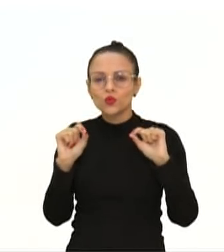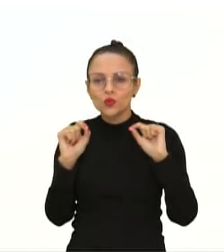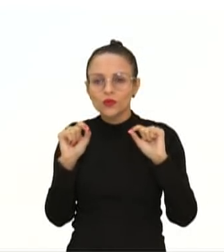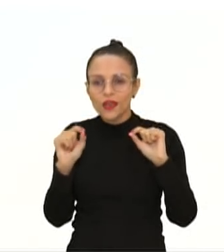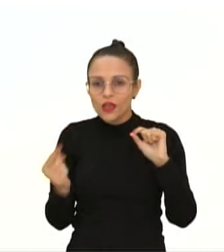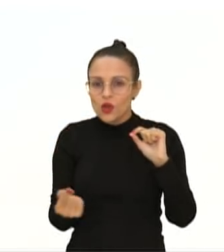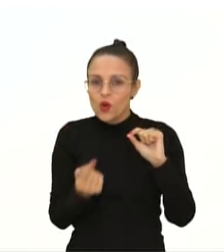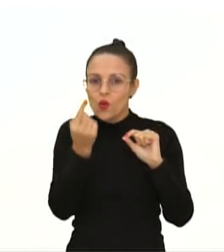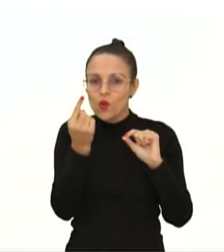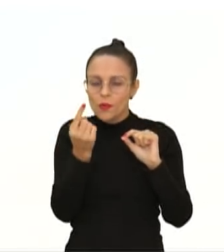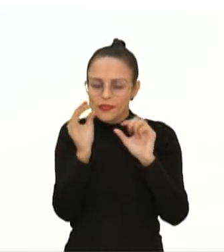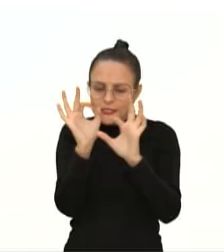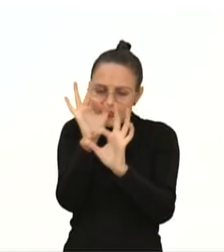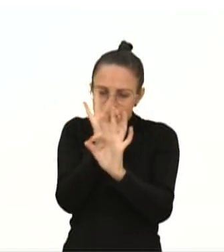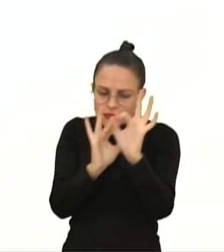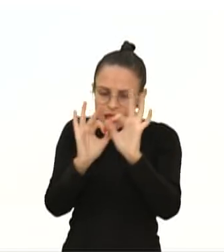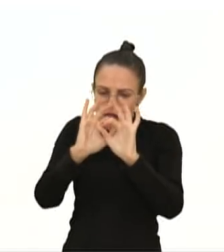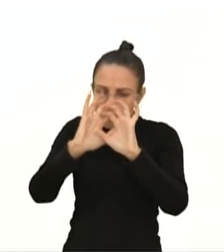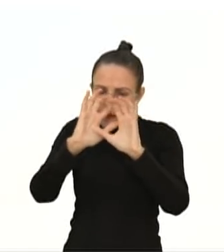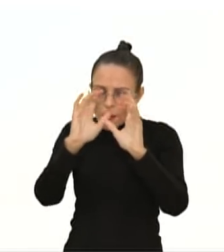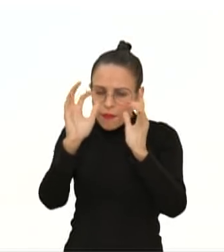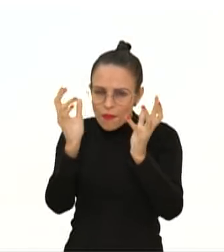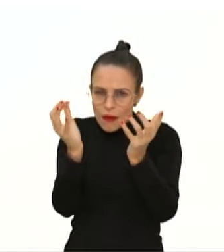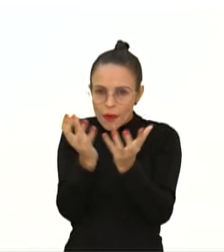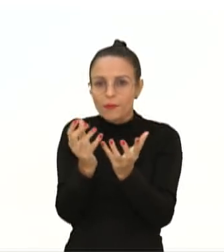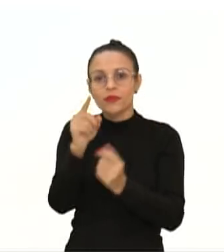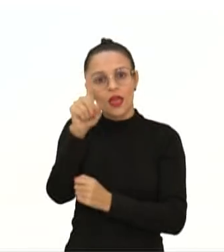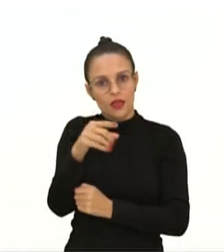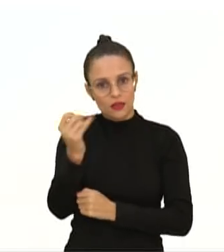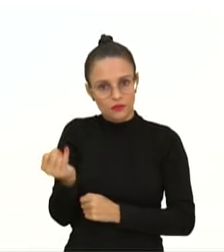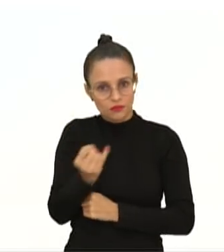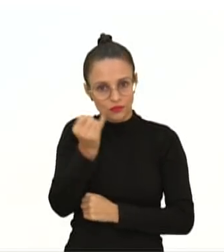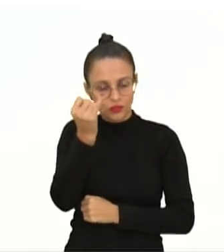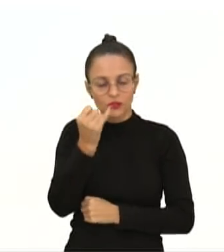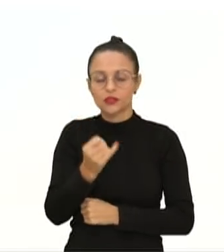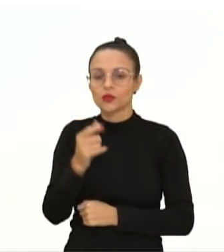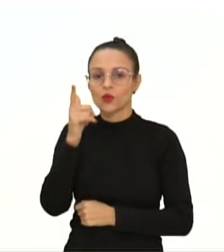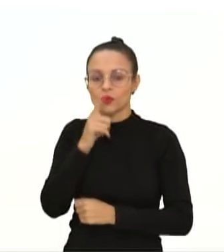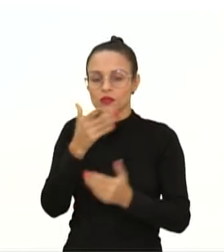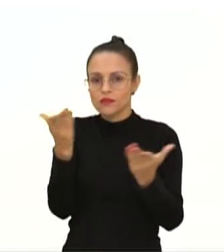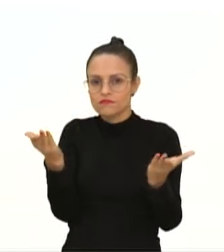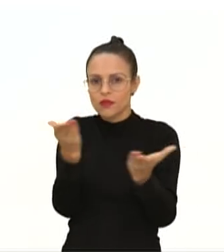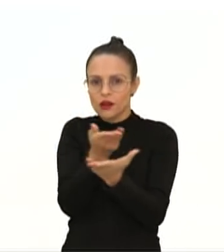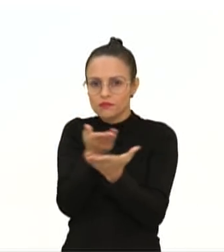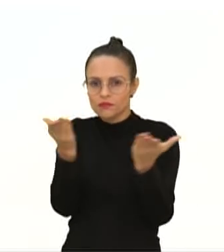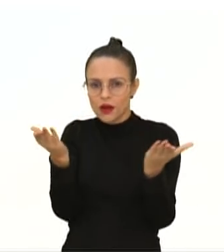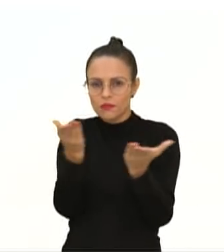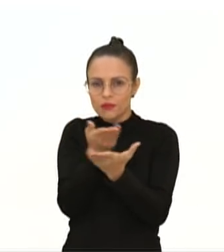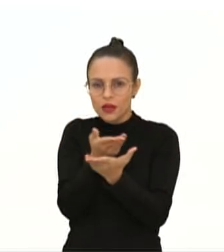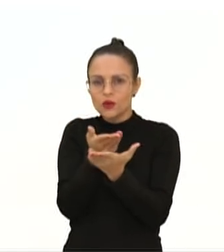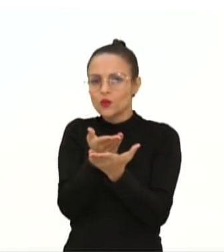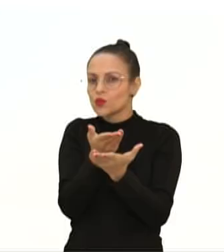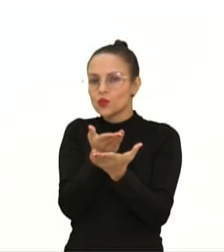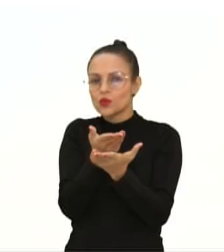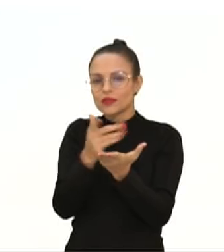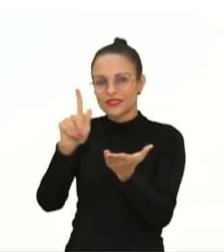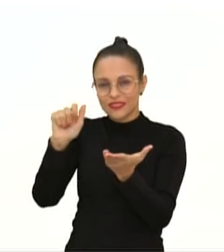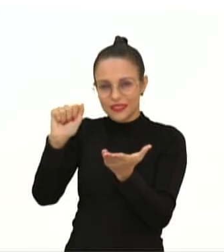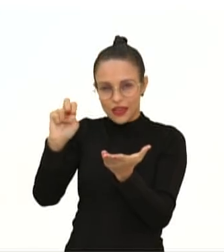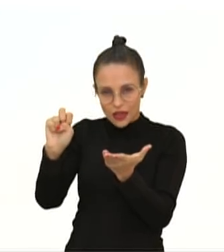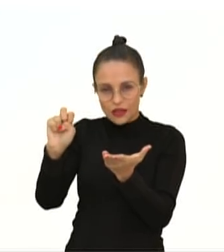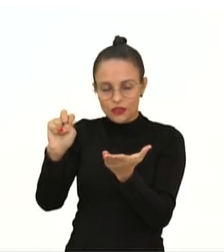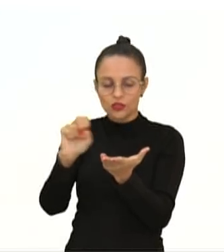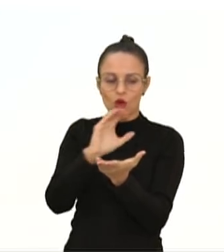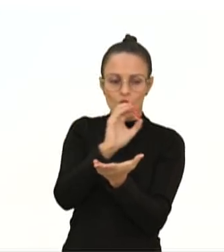uma única camada de células. Eles são essenciais para que ocorra a troca de substâncias, a troca desses gases,